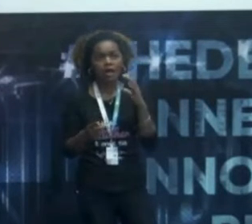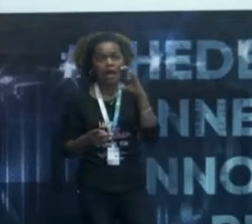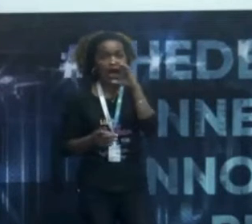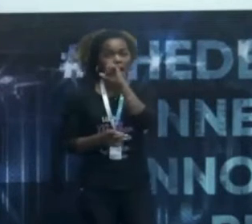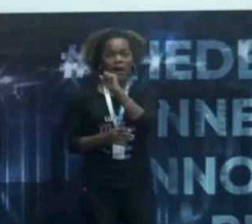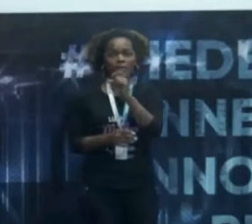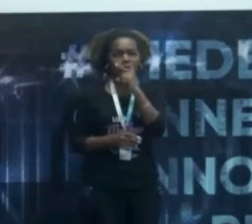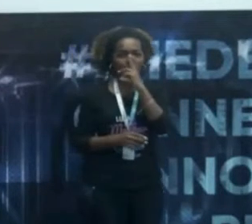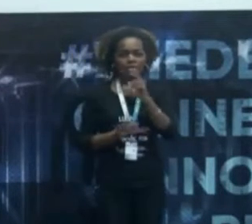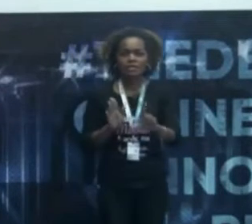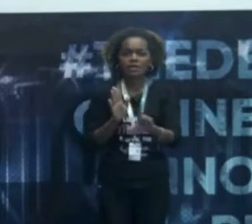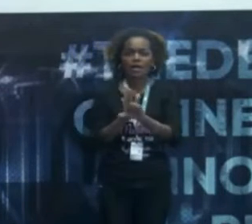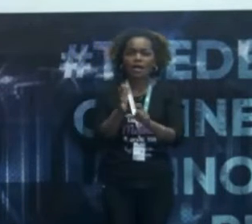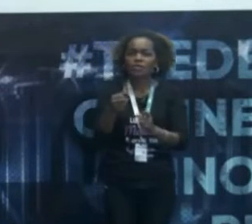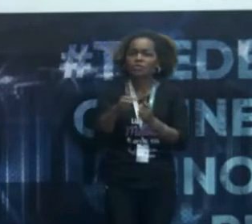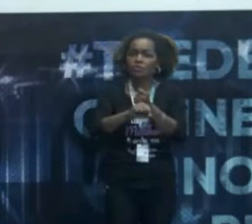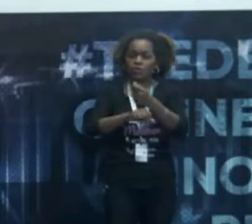que